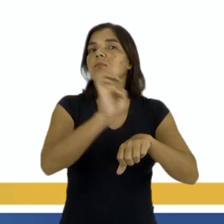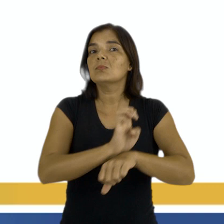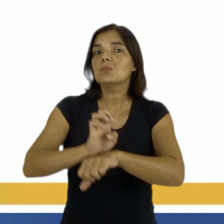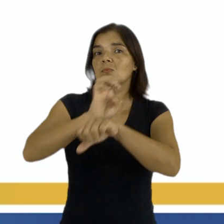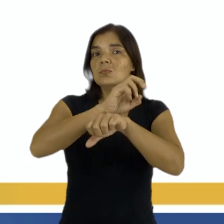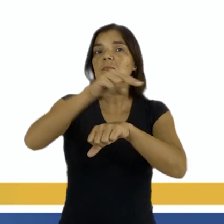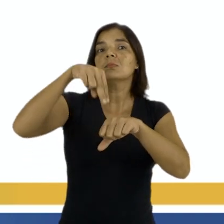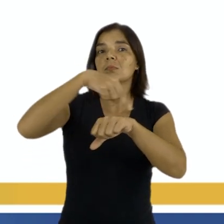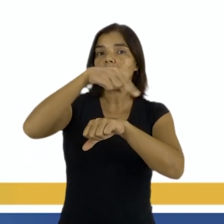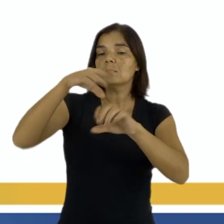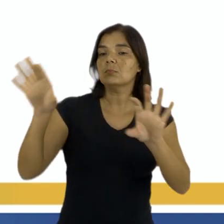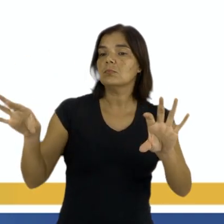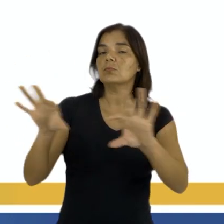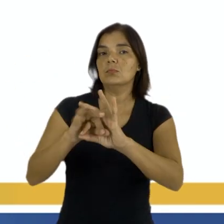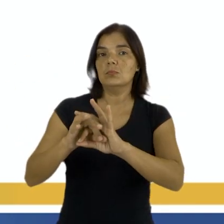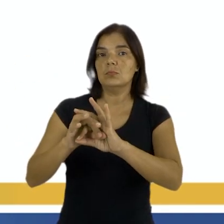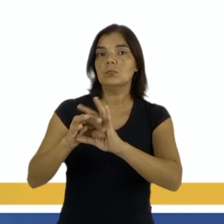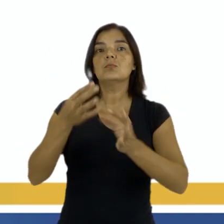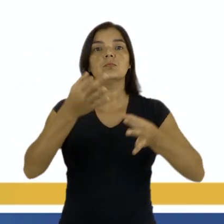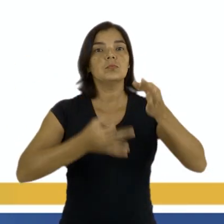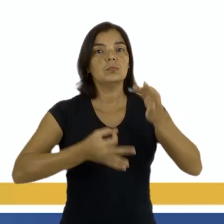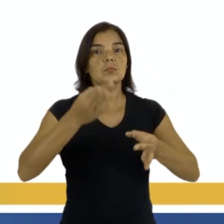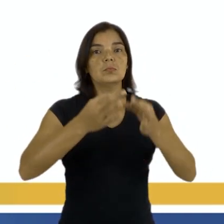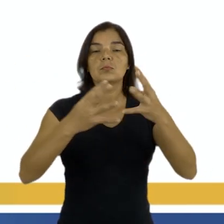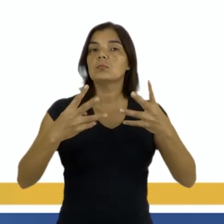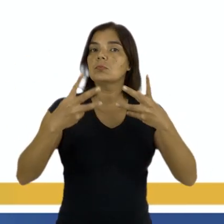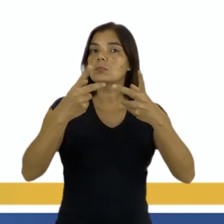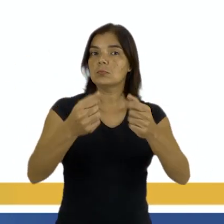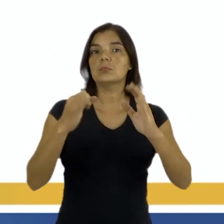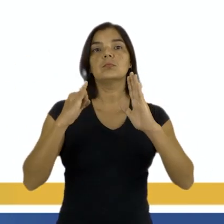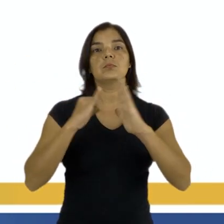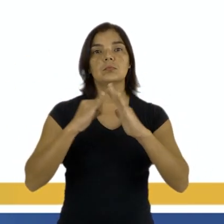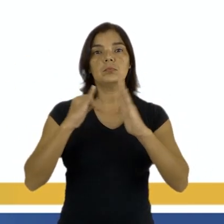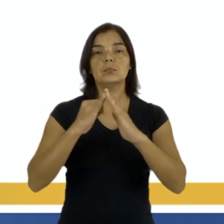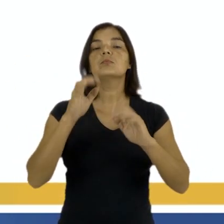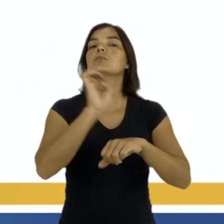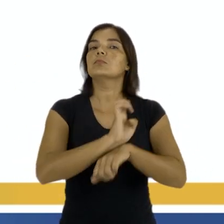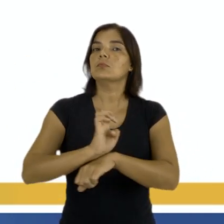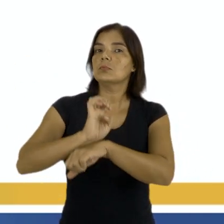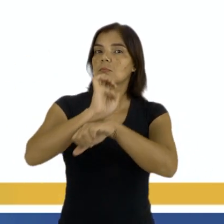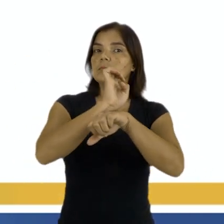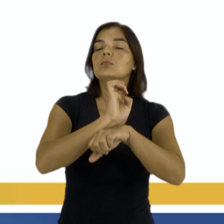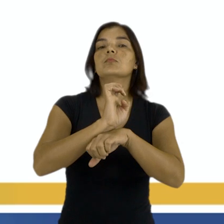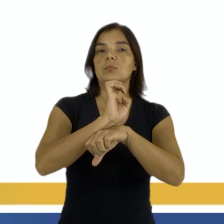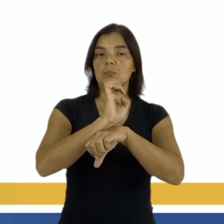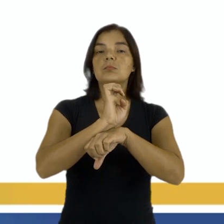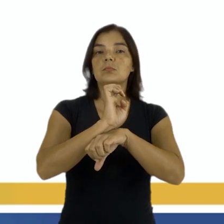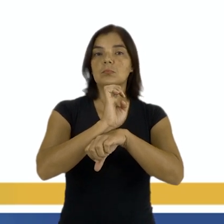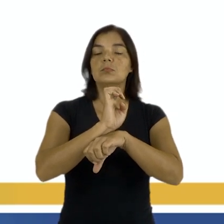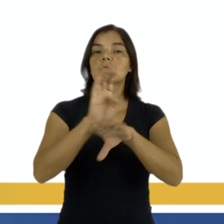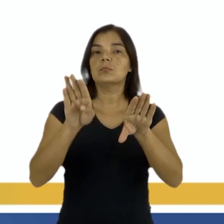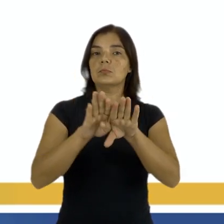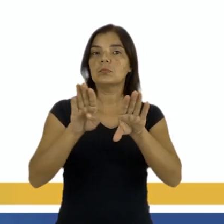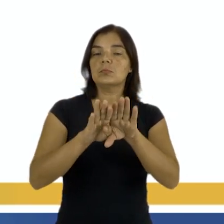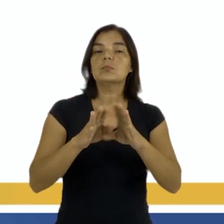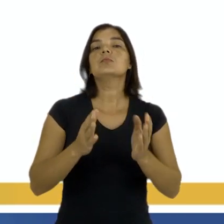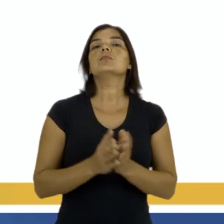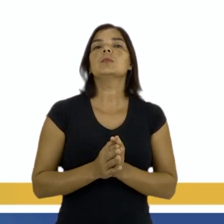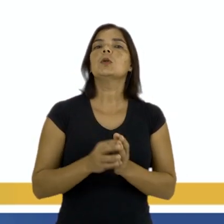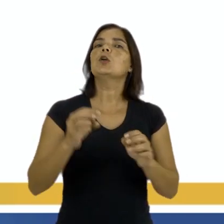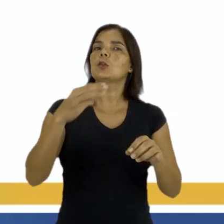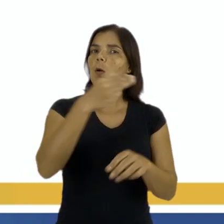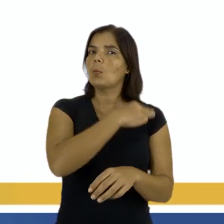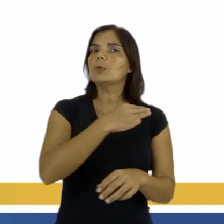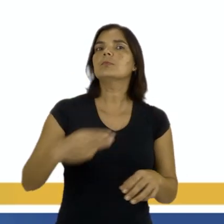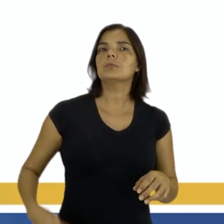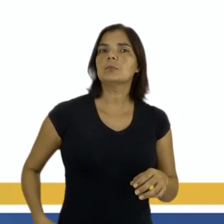ele reúne o ordenamento jurídico, todas as instituições do Estado, né, executivo, legislativo, judiciário, ministérios, inclui